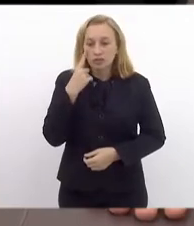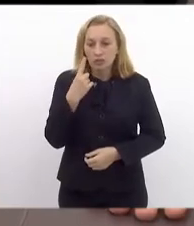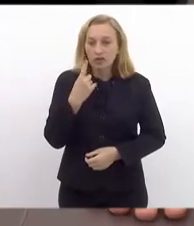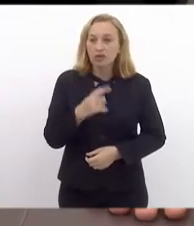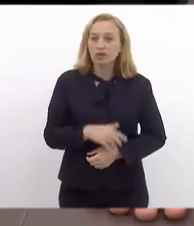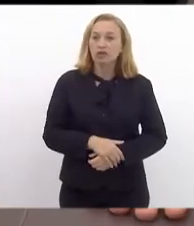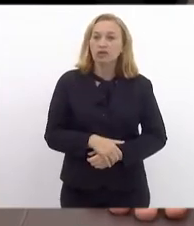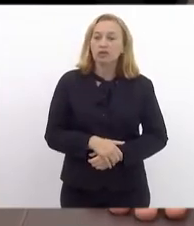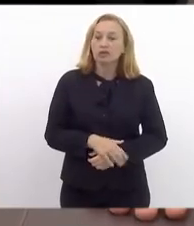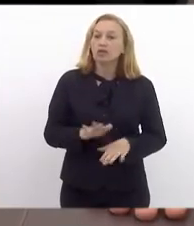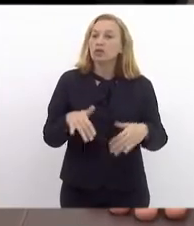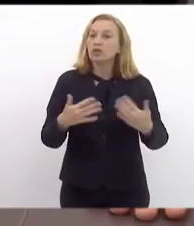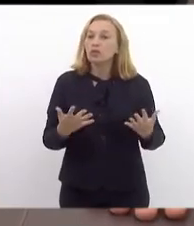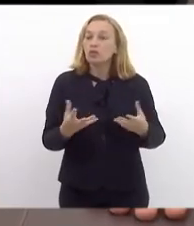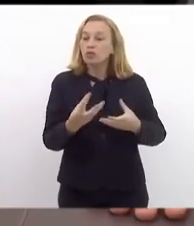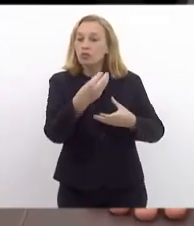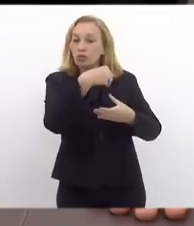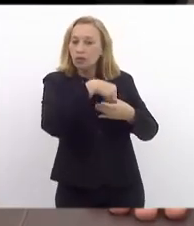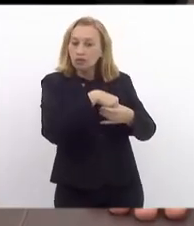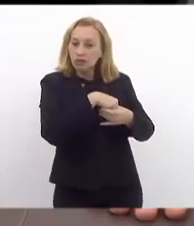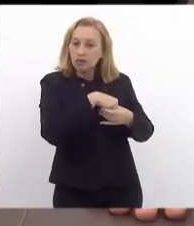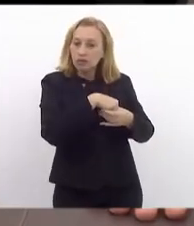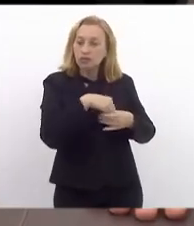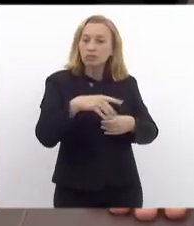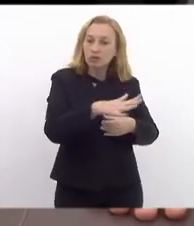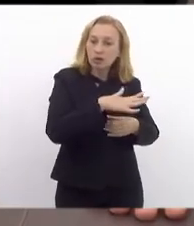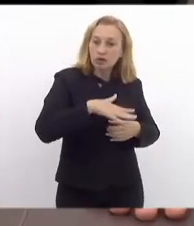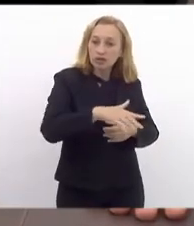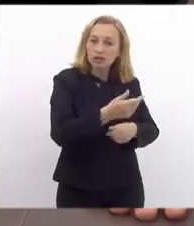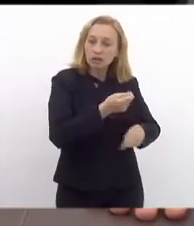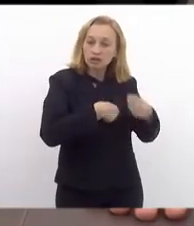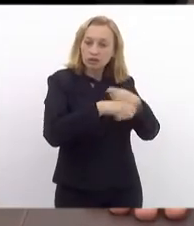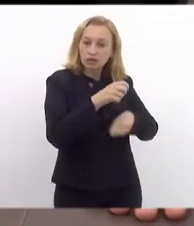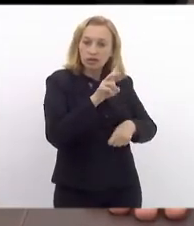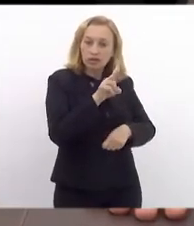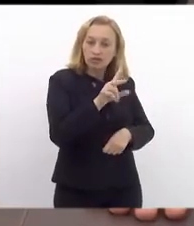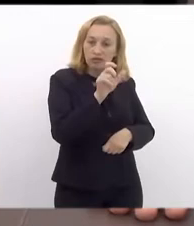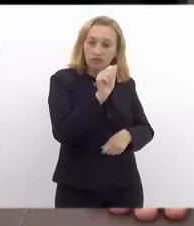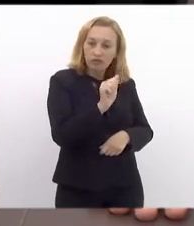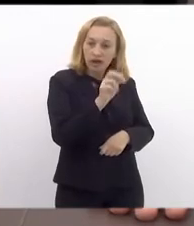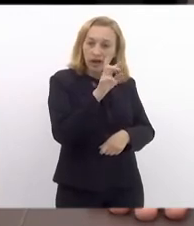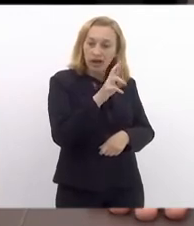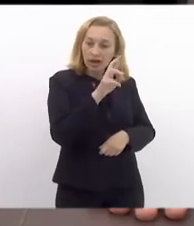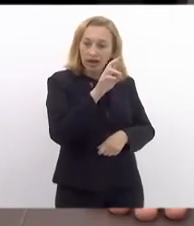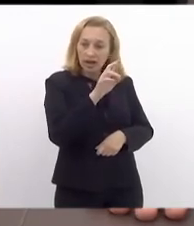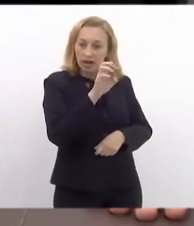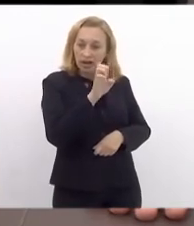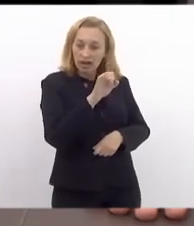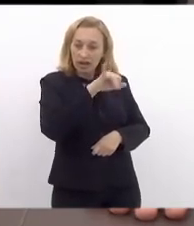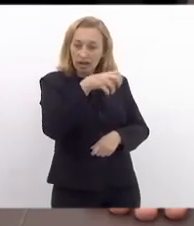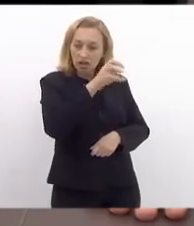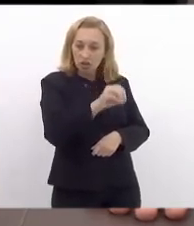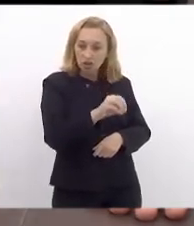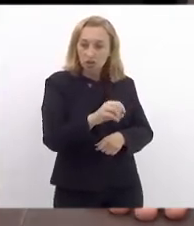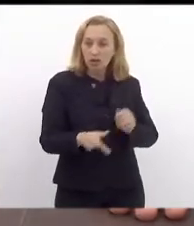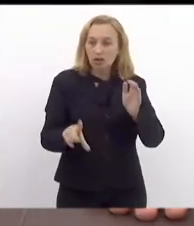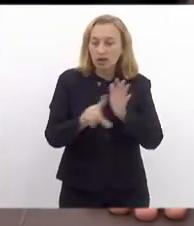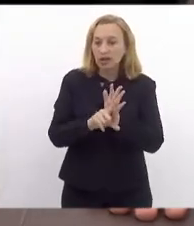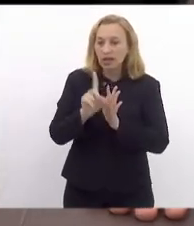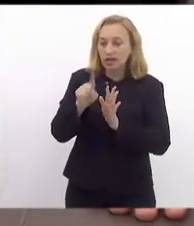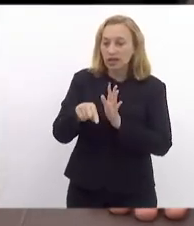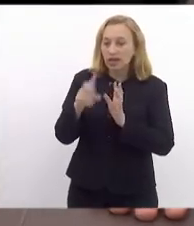formato dia Cola interna para um setor da economia que é o varejo de uma lei que hoje é vista para a